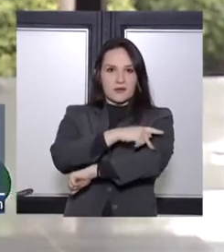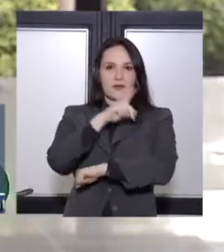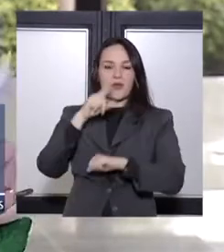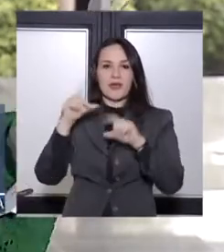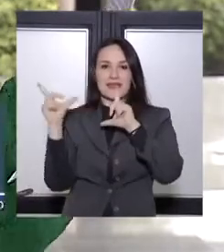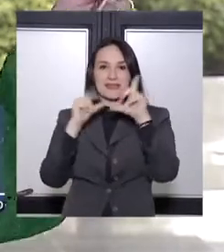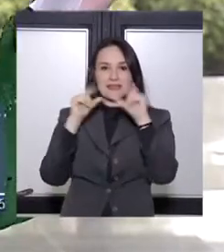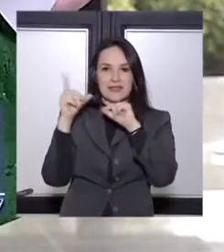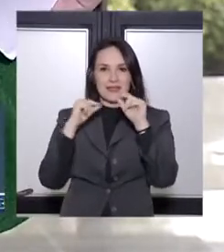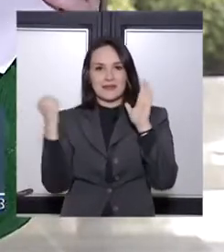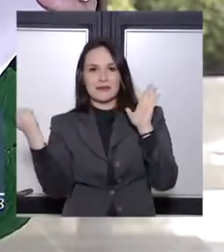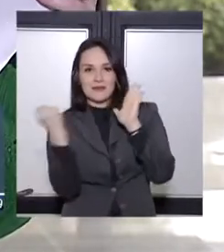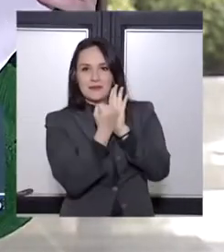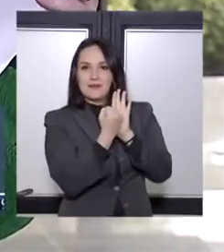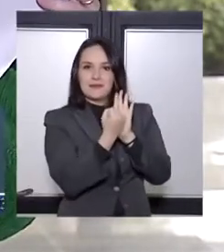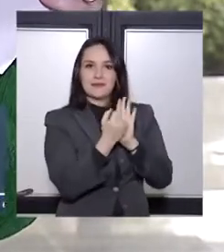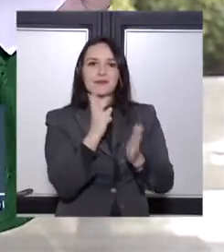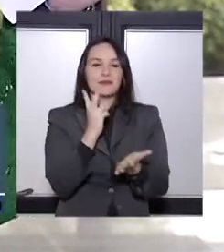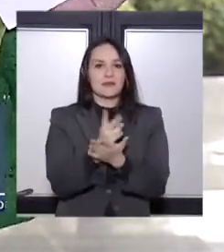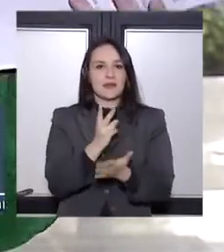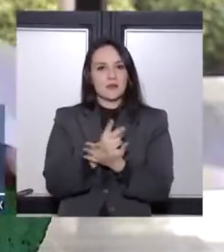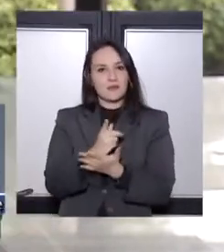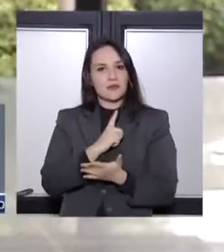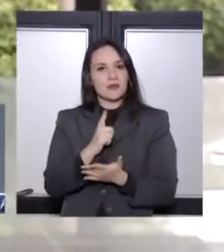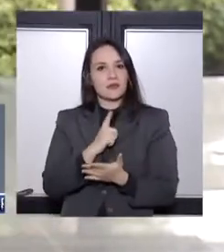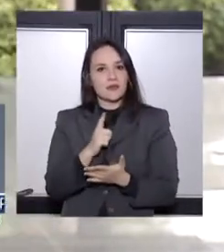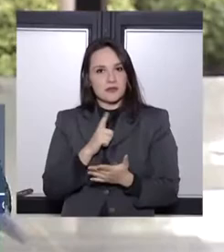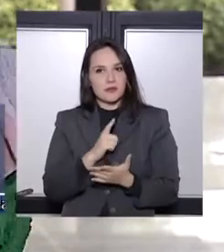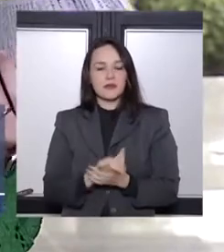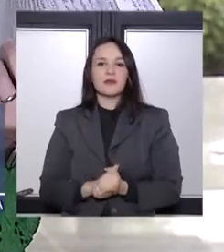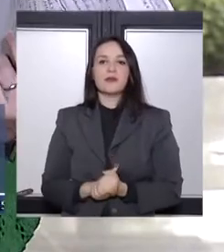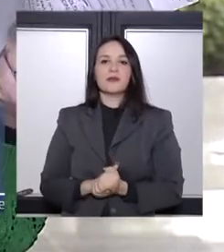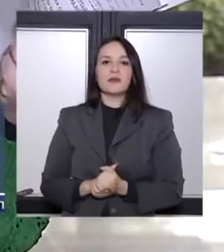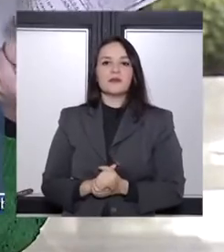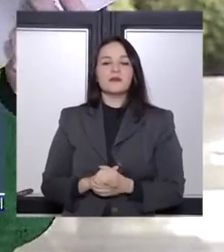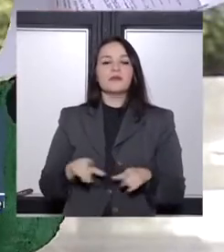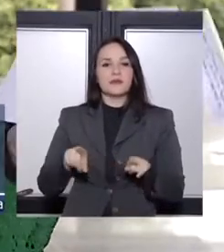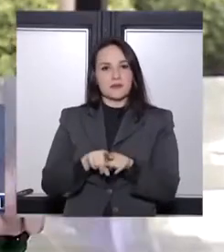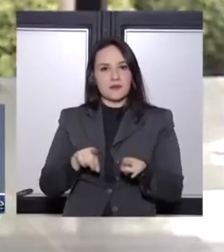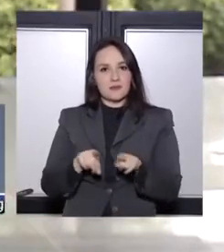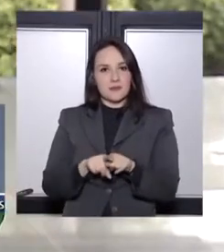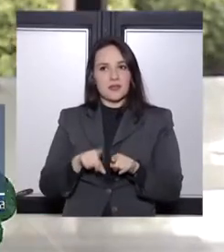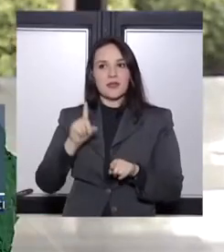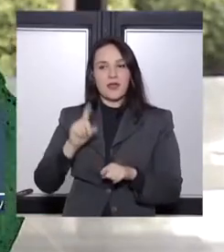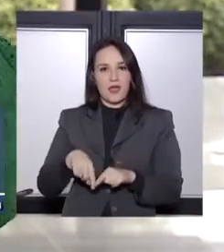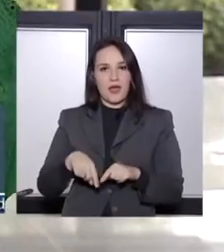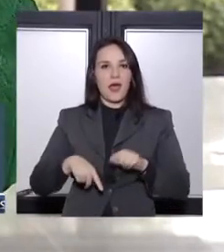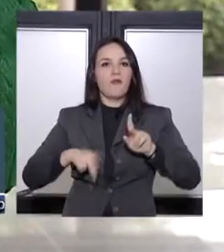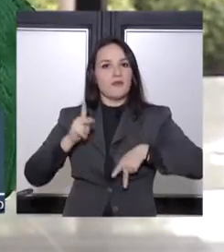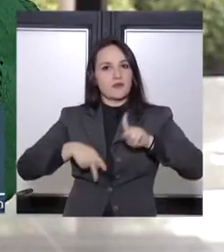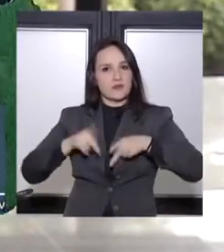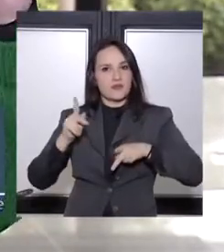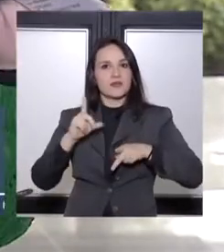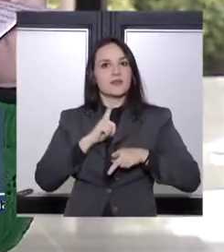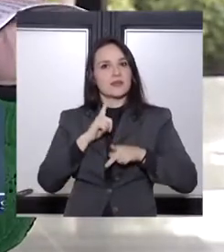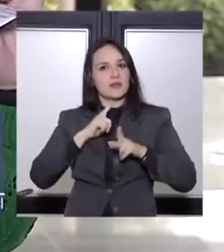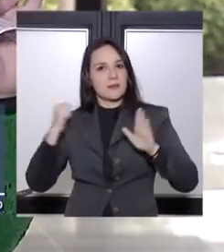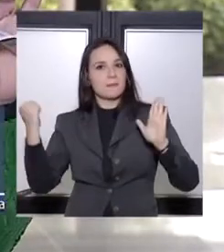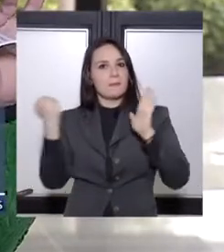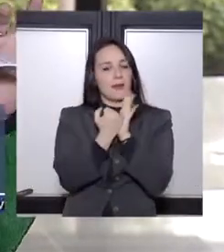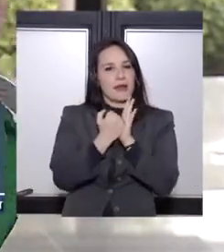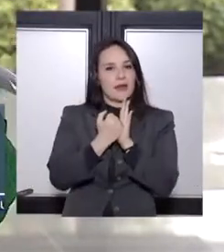Então, a gente tem aí toda a extensão da grande avenida que corta aqui a cidade, a capital, Campo Grande. São